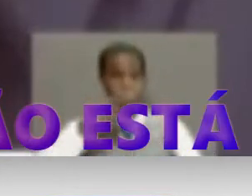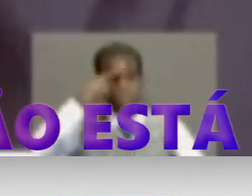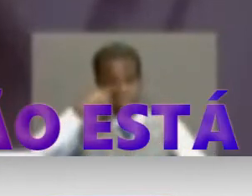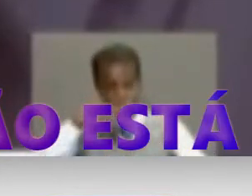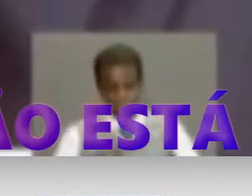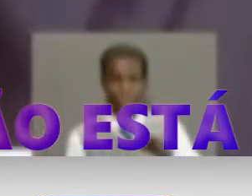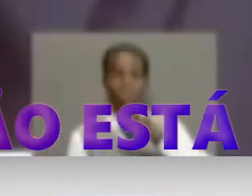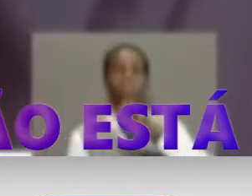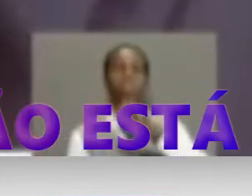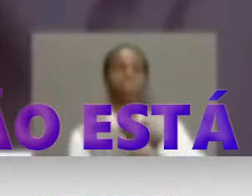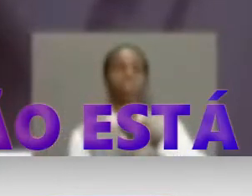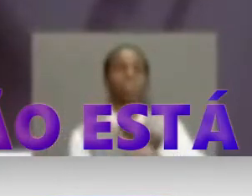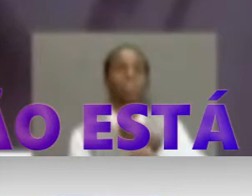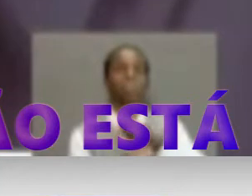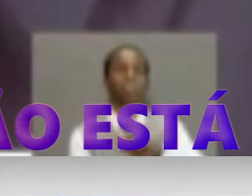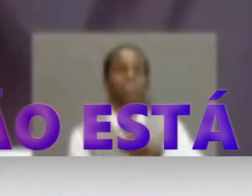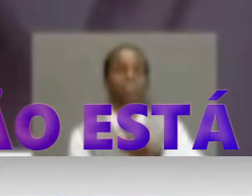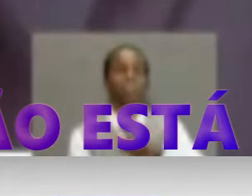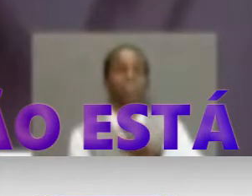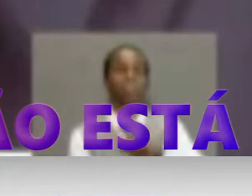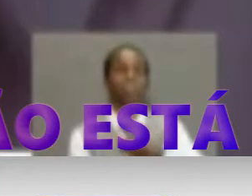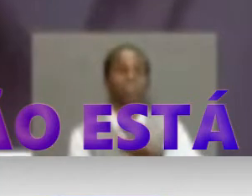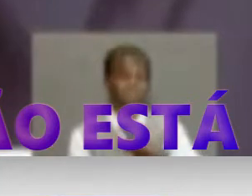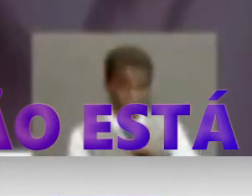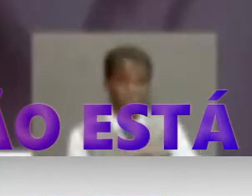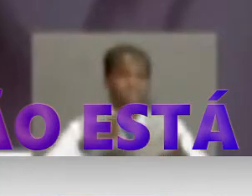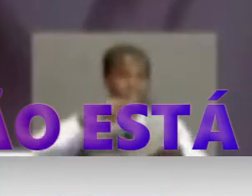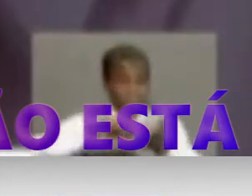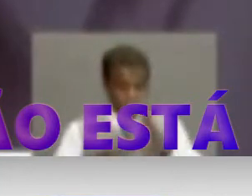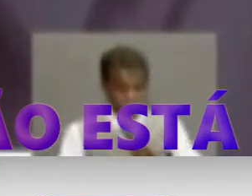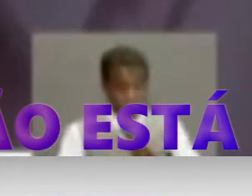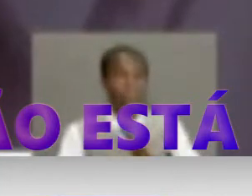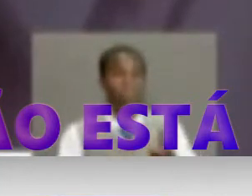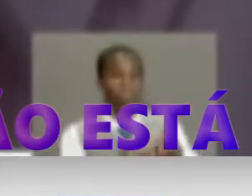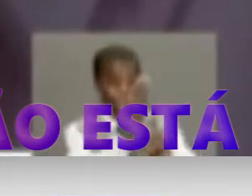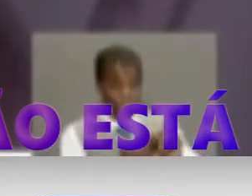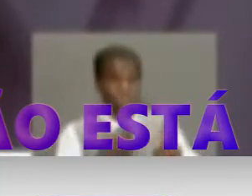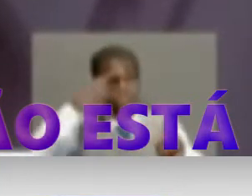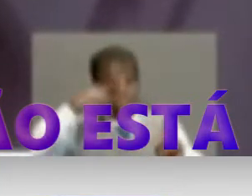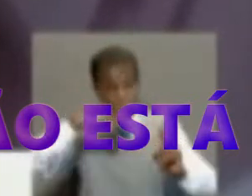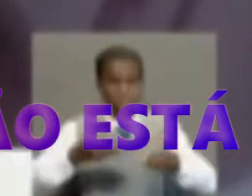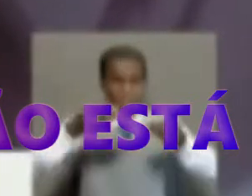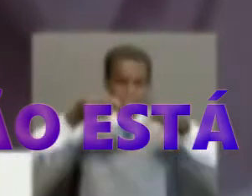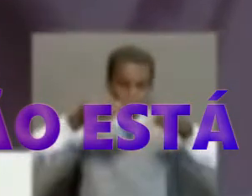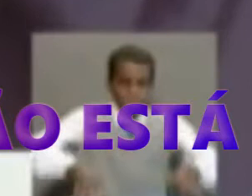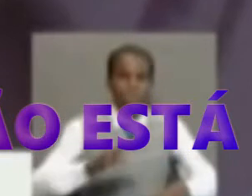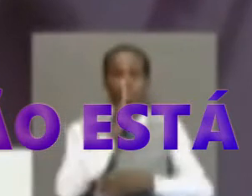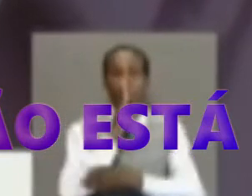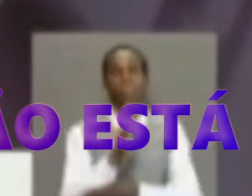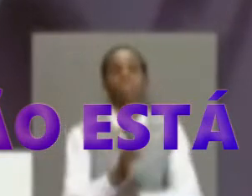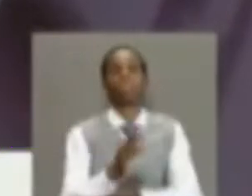que isso era tido, portanto, como a perda, portanto, da nacionalidade. Por si só pode